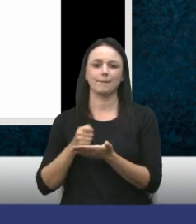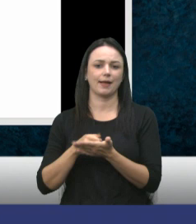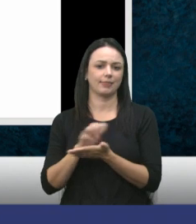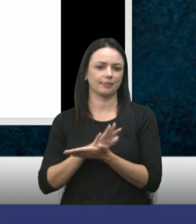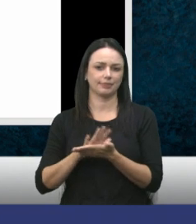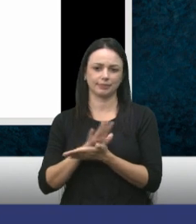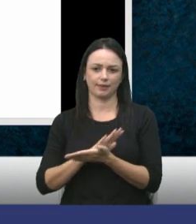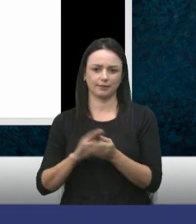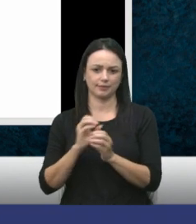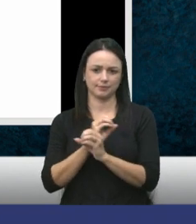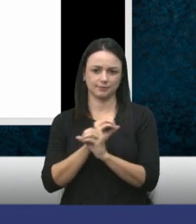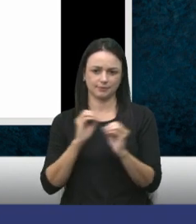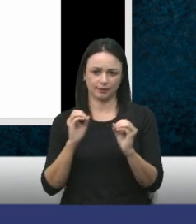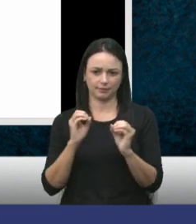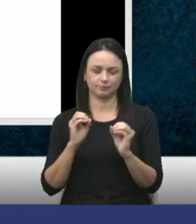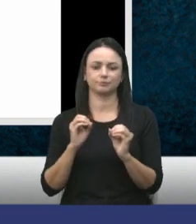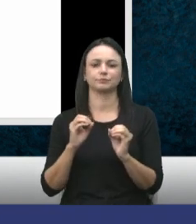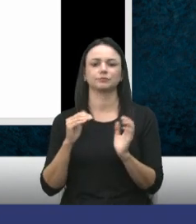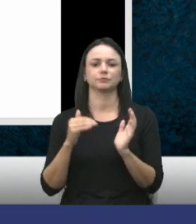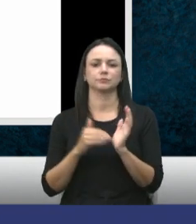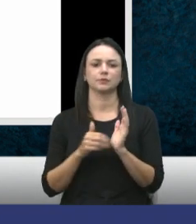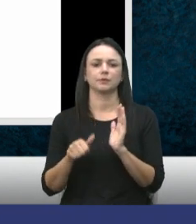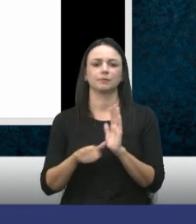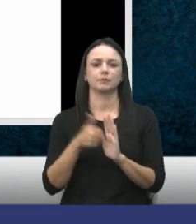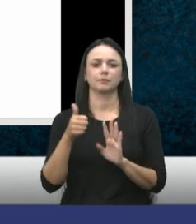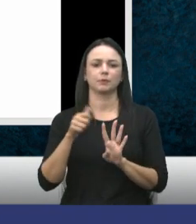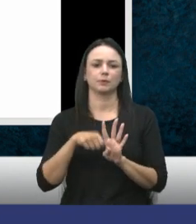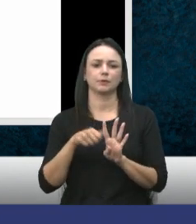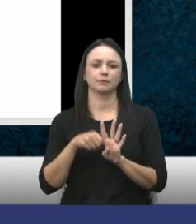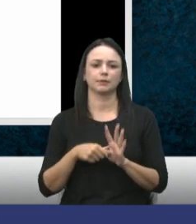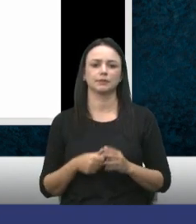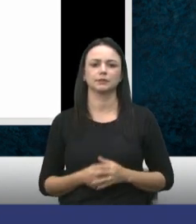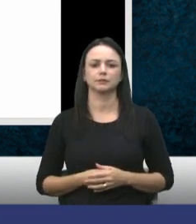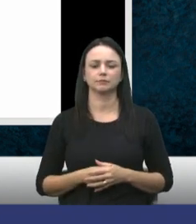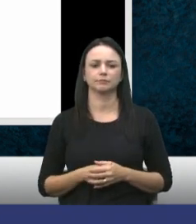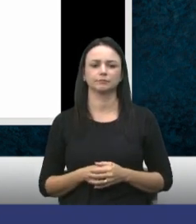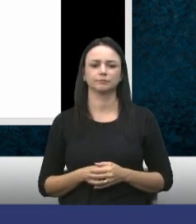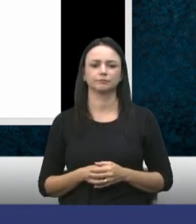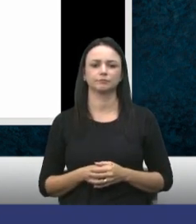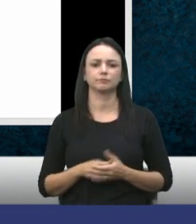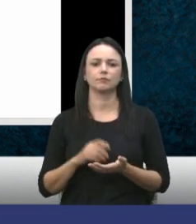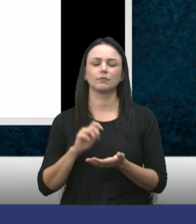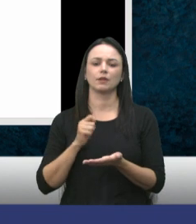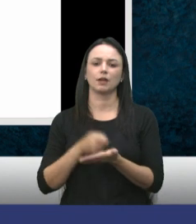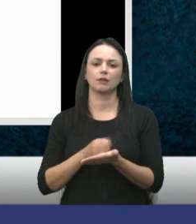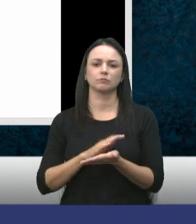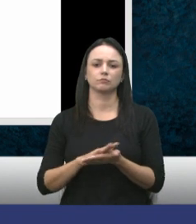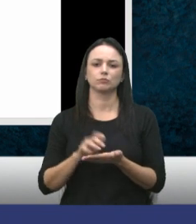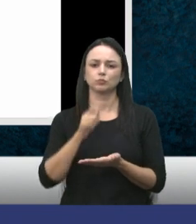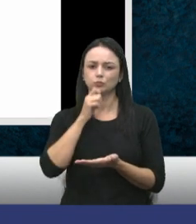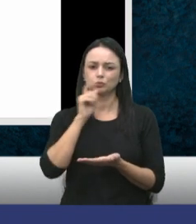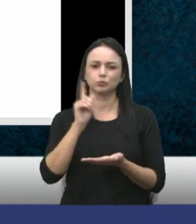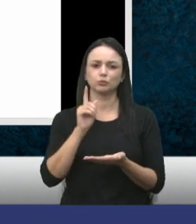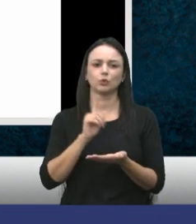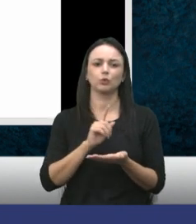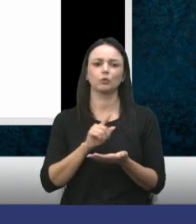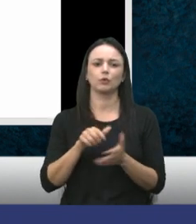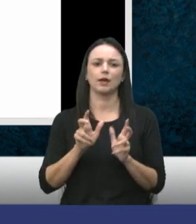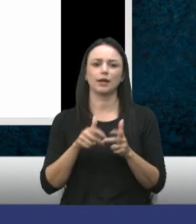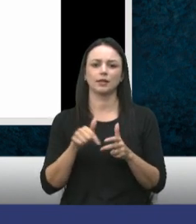pagar processados no final do primeiro quadrimestre. Restos a pagar não processados da Câmara